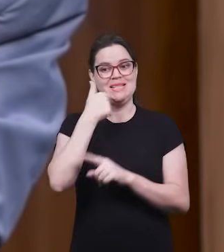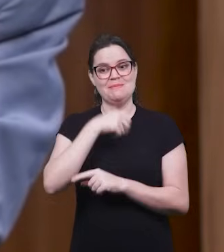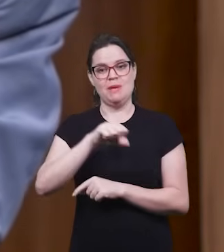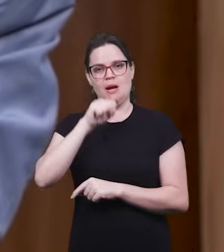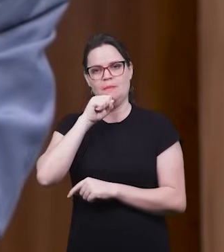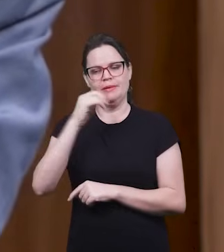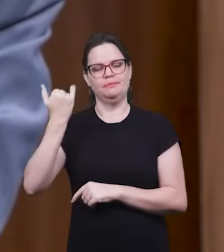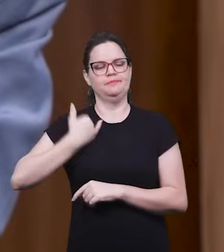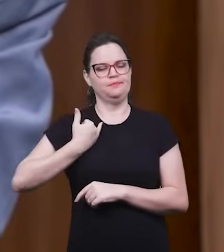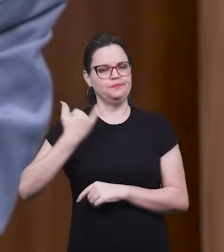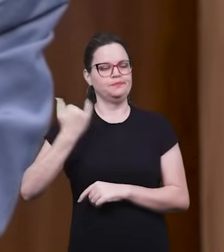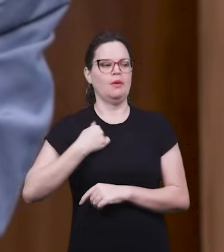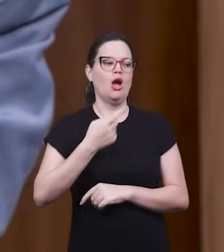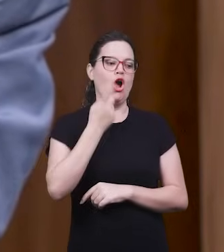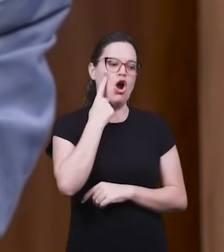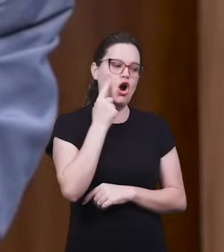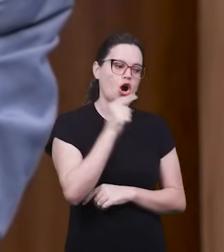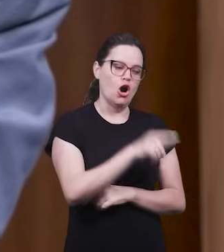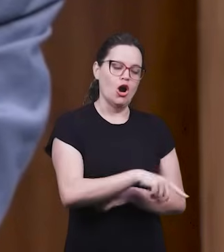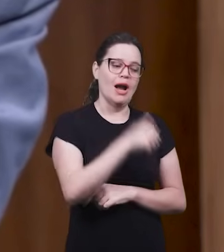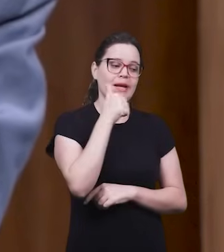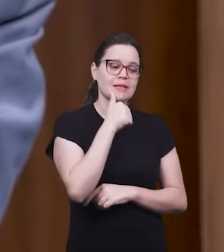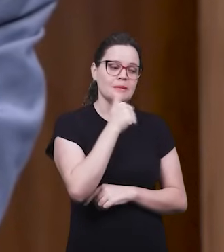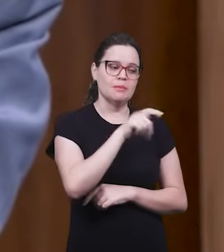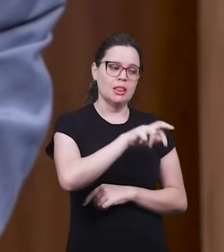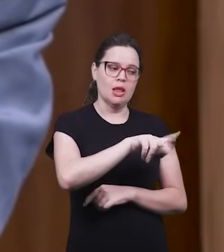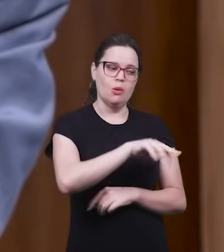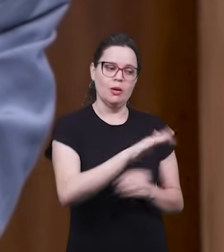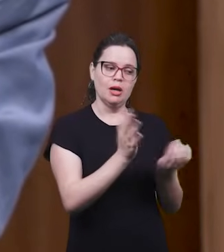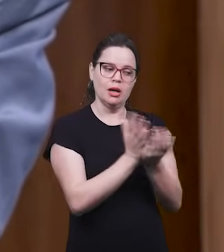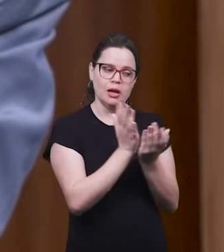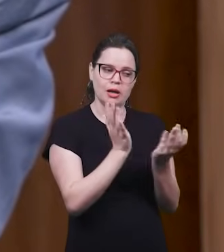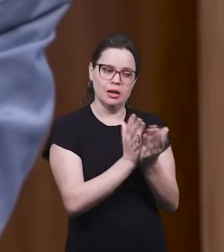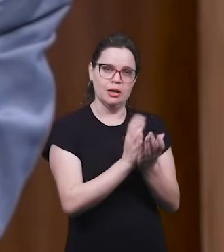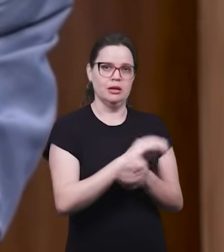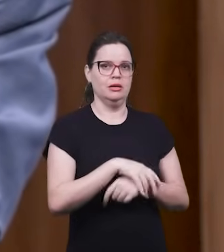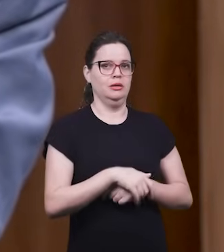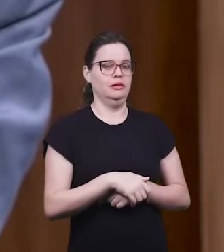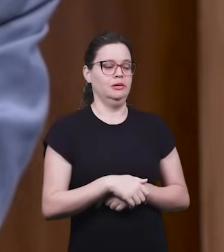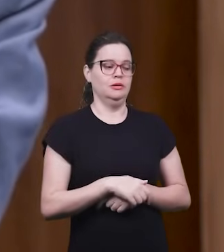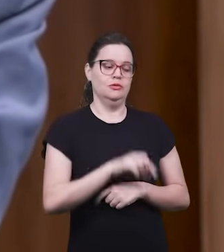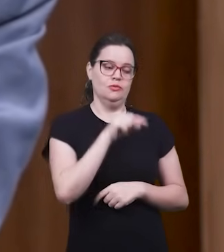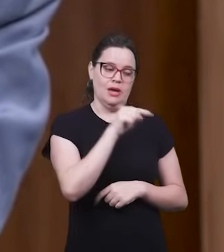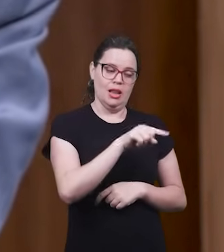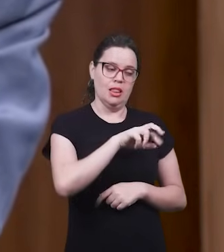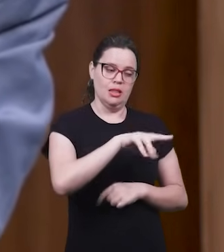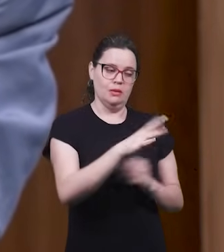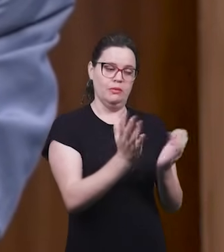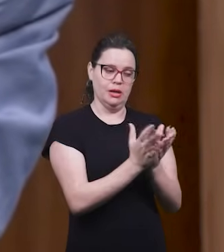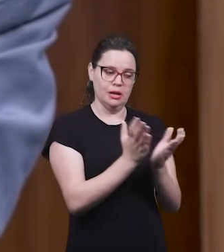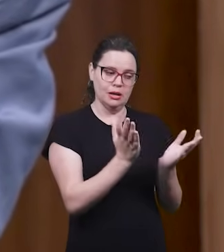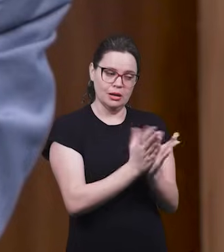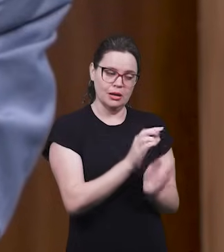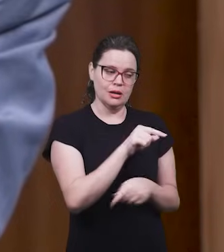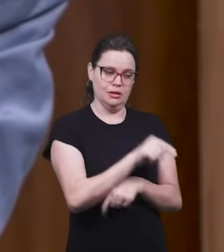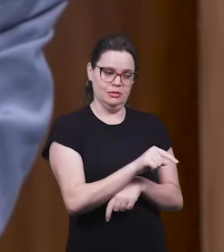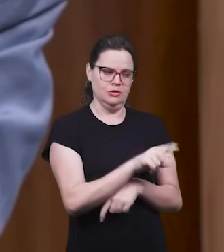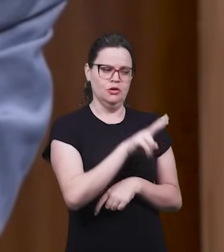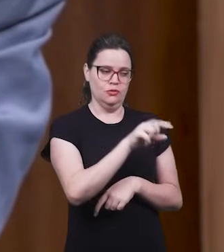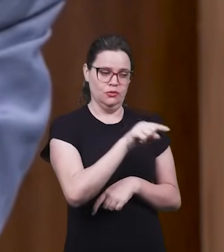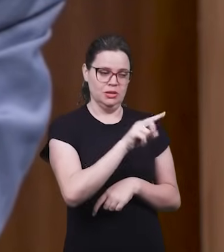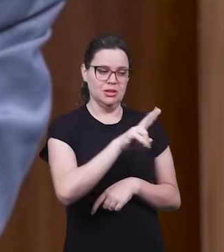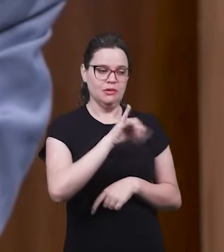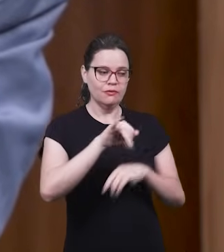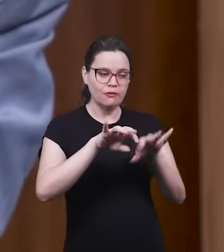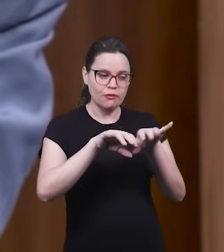naquela agonia. Olha aqui, essa moça não é evangélica, isso aqui, daquele negócio... Você vai se